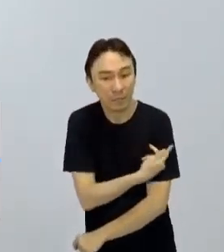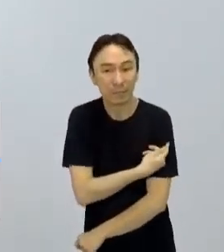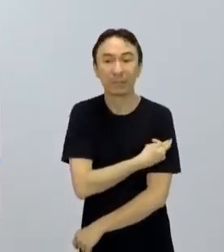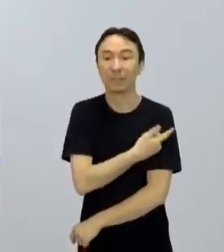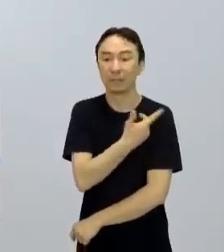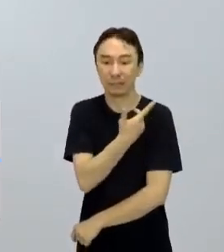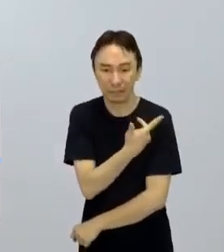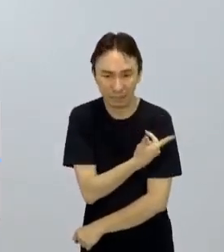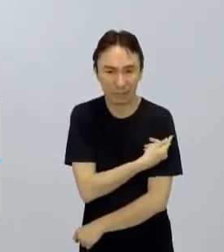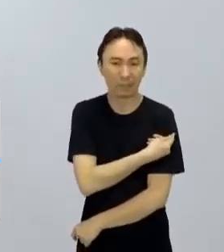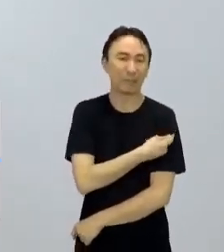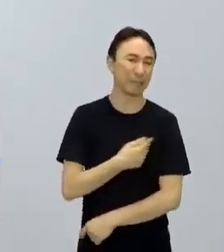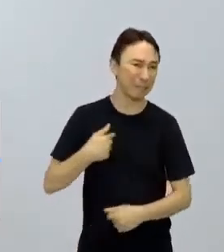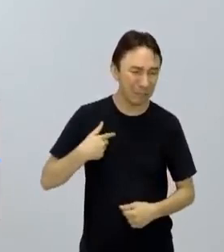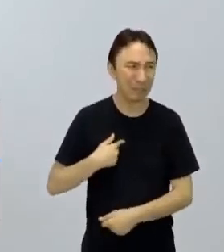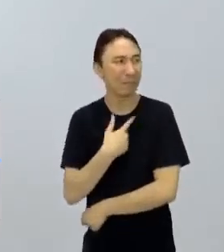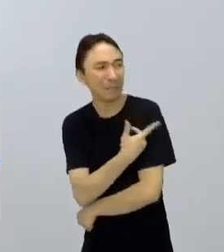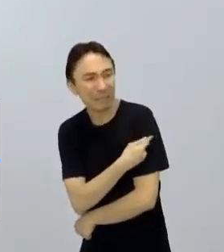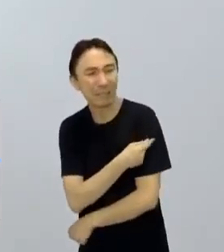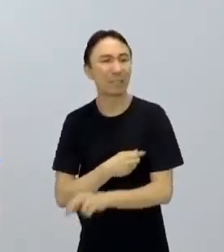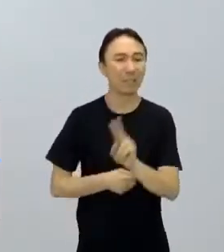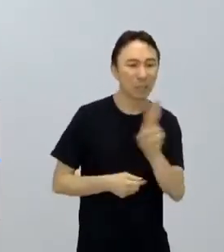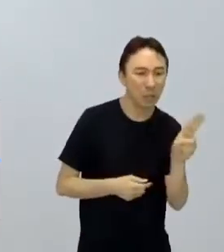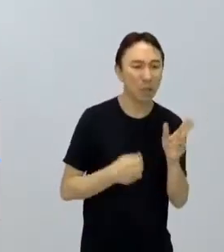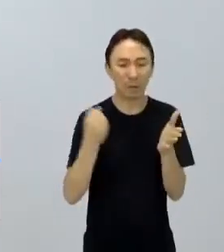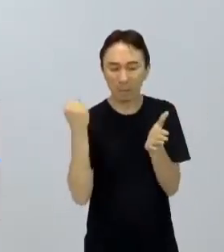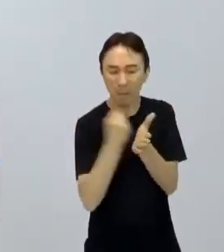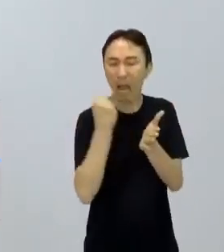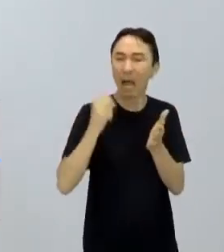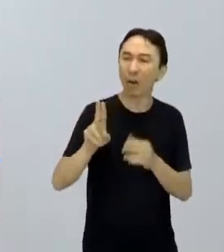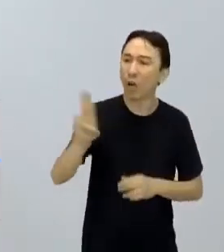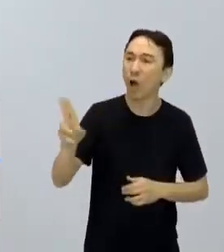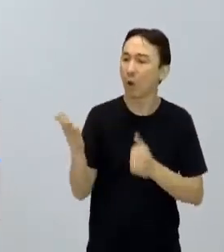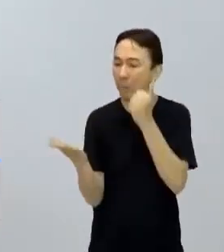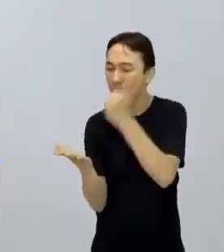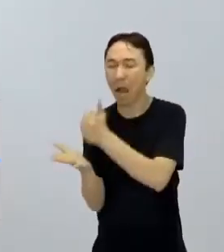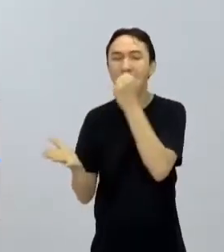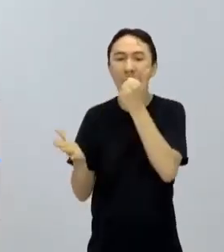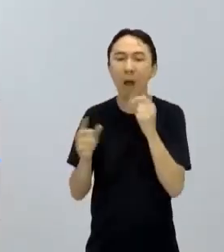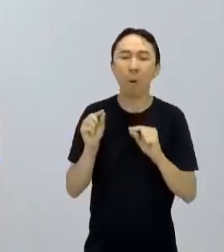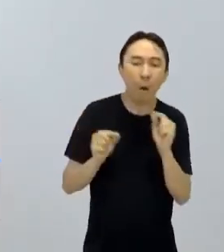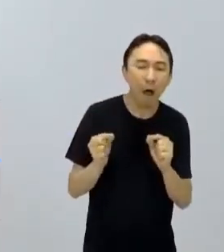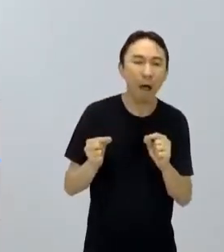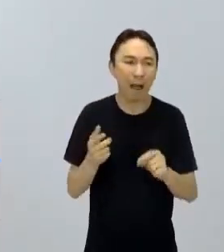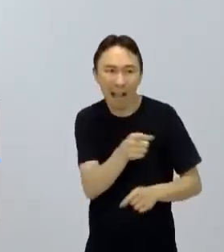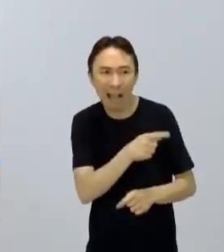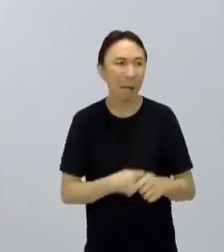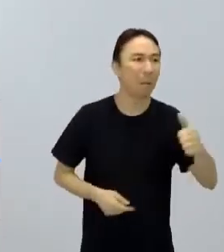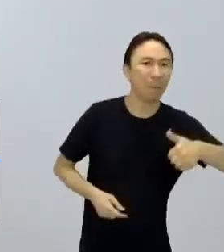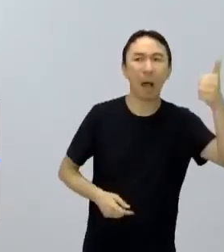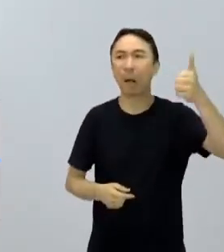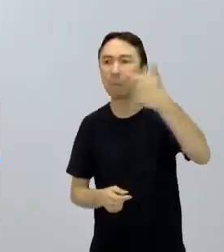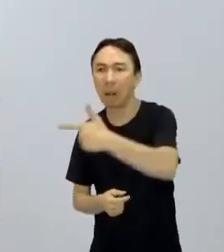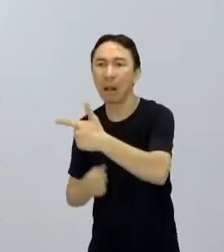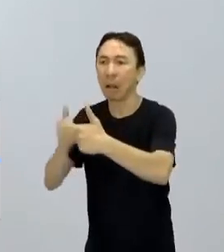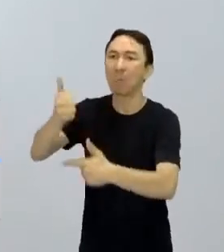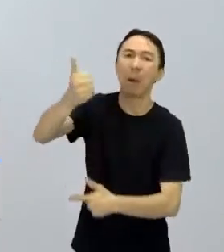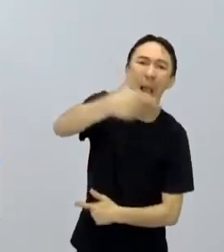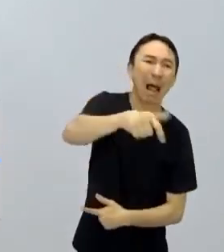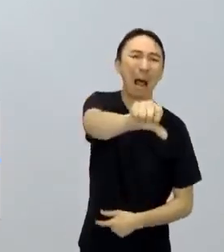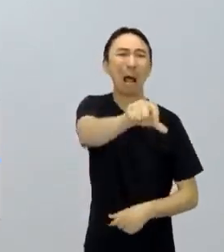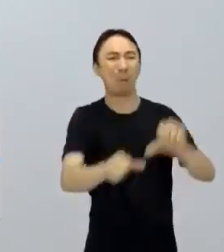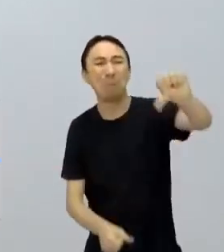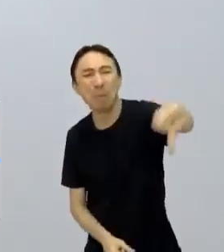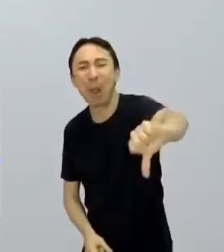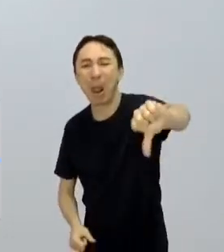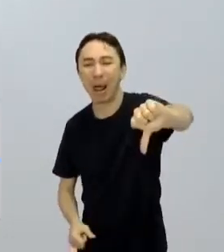eu tomei vacina, que vacina que eu tomei? É a vacina X, a vacina Y, essa é boa, a outra é melhor, aquela é ruim, Eu sou de